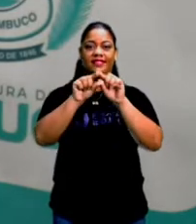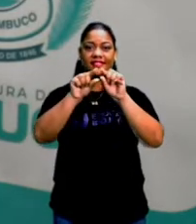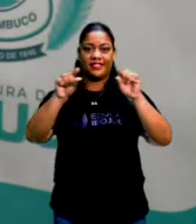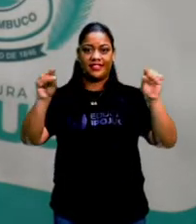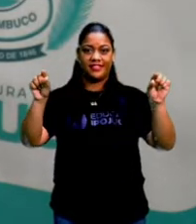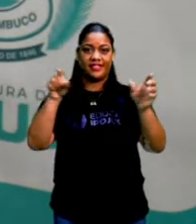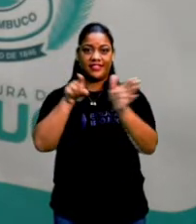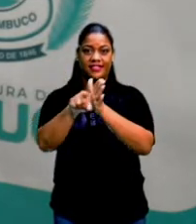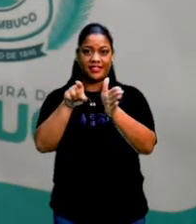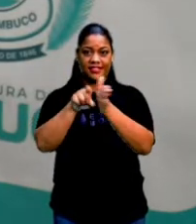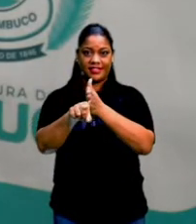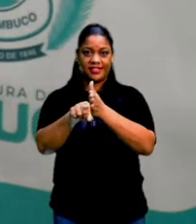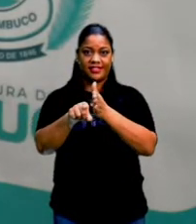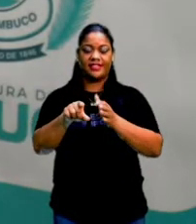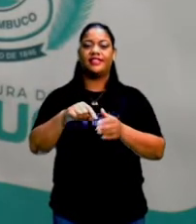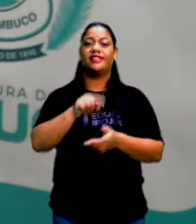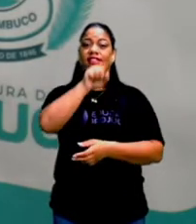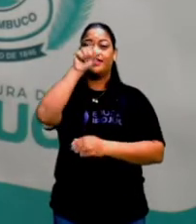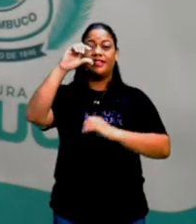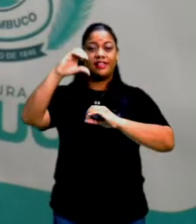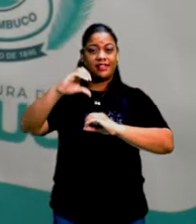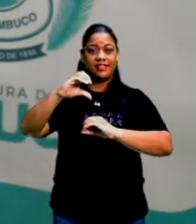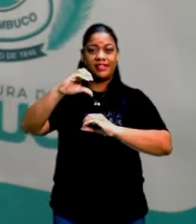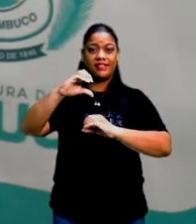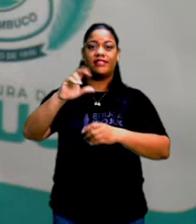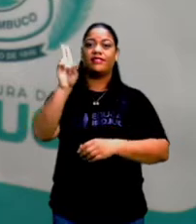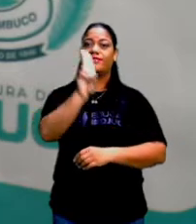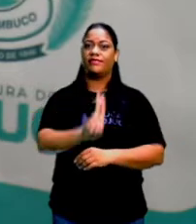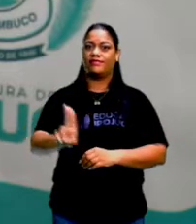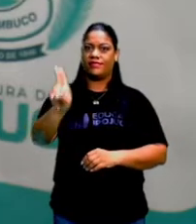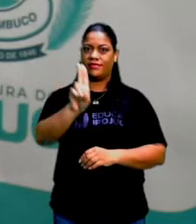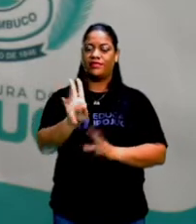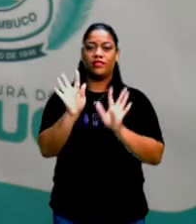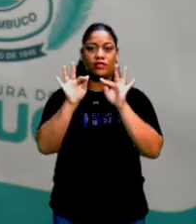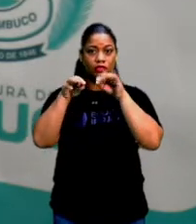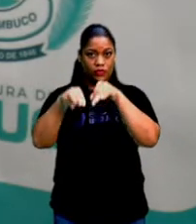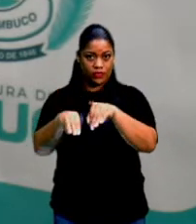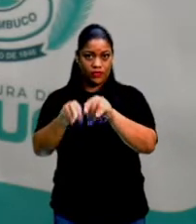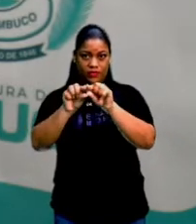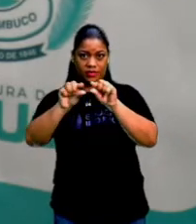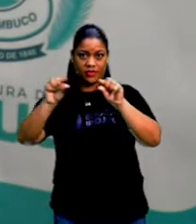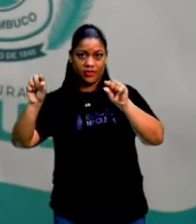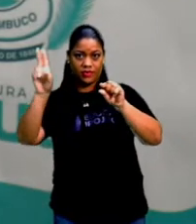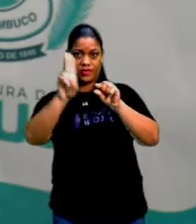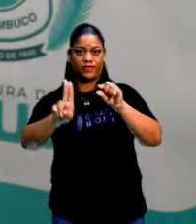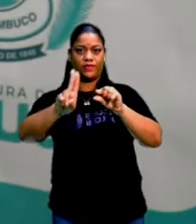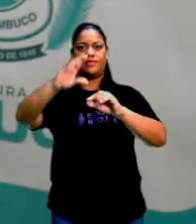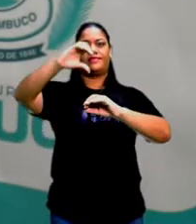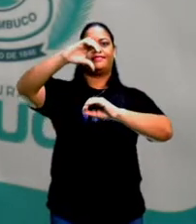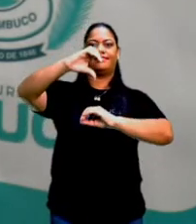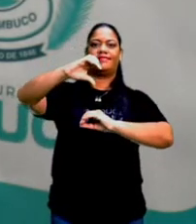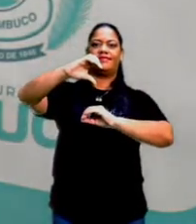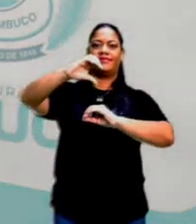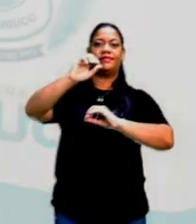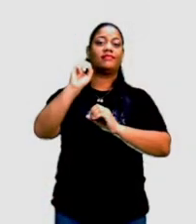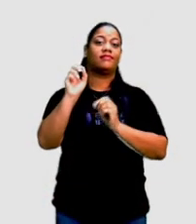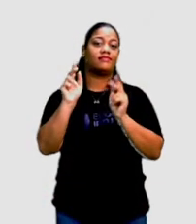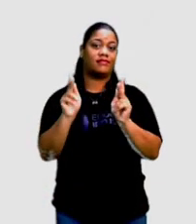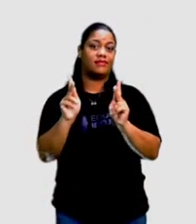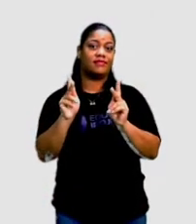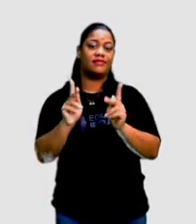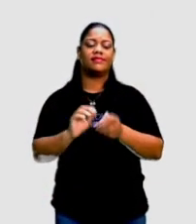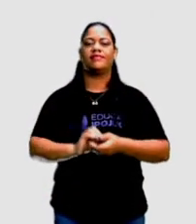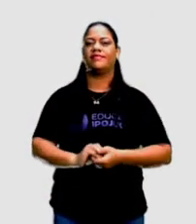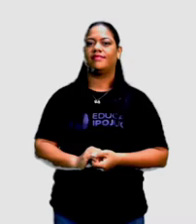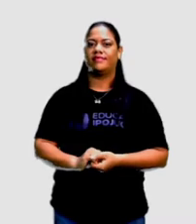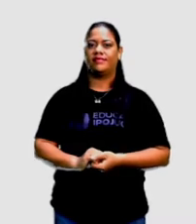frases interrogativas, né, a gente emprega no final da frase a interrogação, ok?